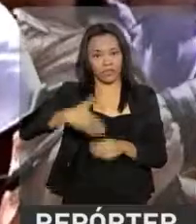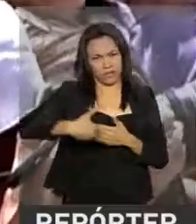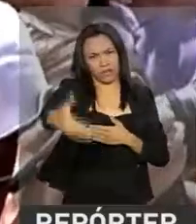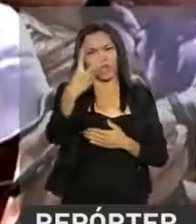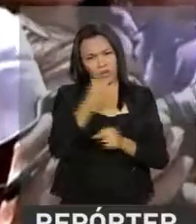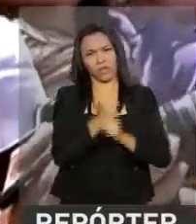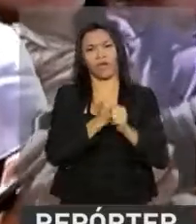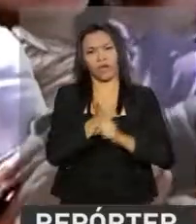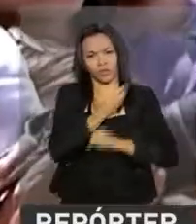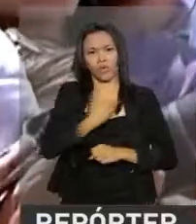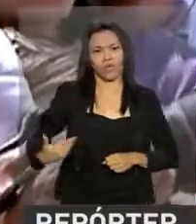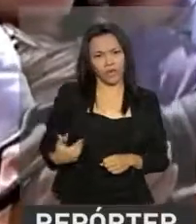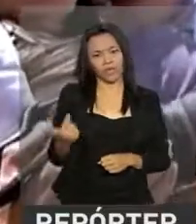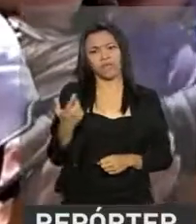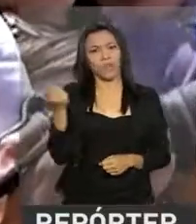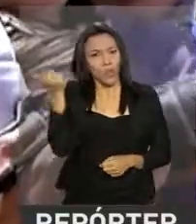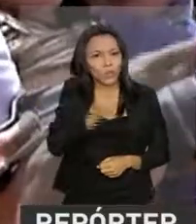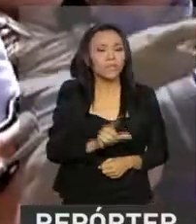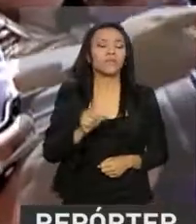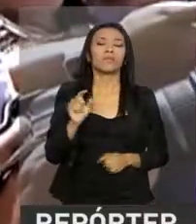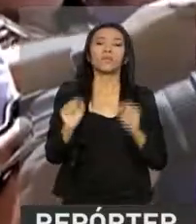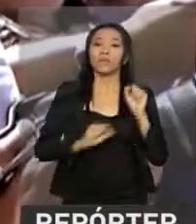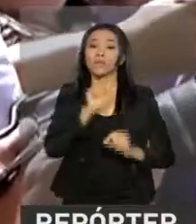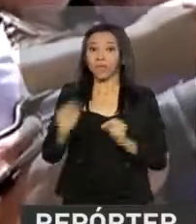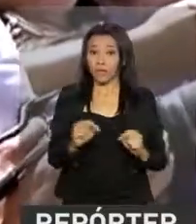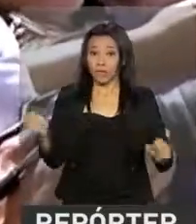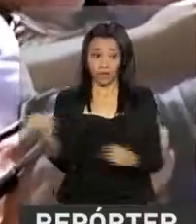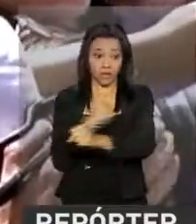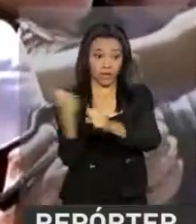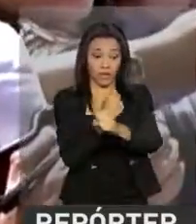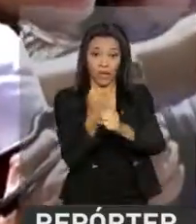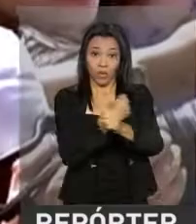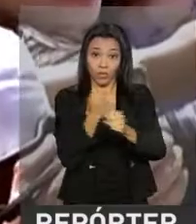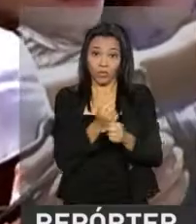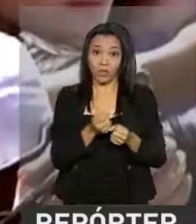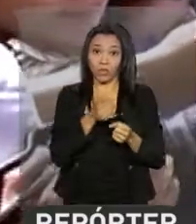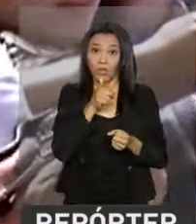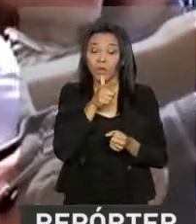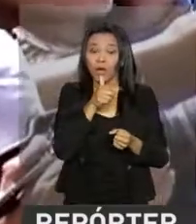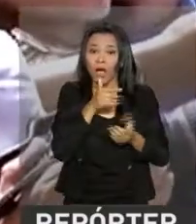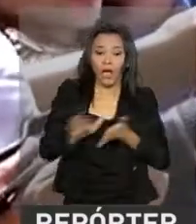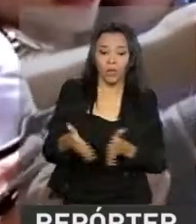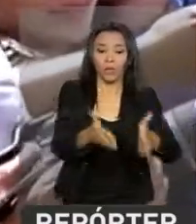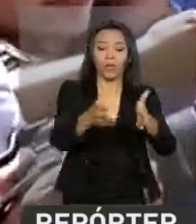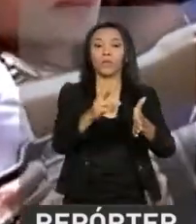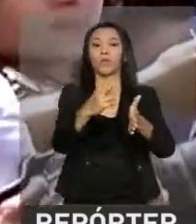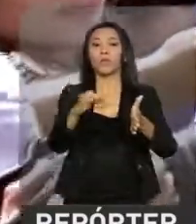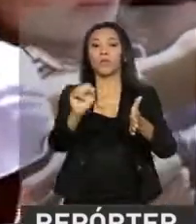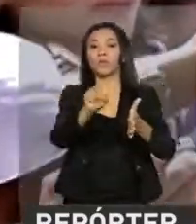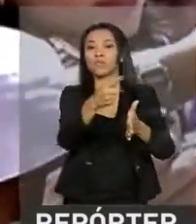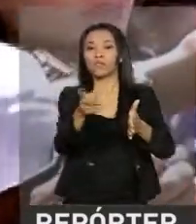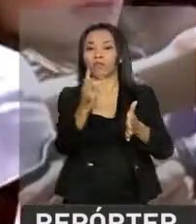governo penso que sim nós completamos por inteiro a obra da transposição agora essa oeste podemos talvez